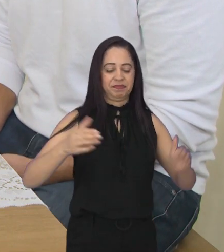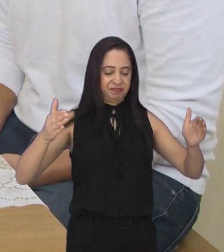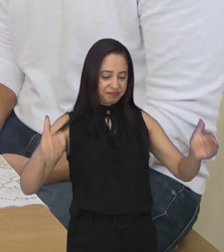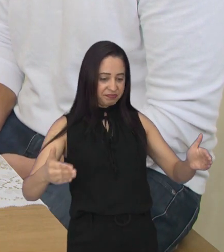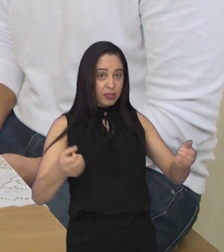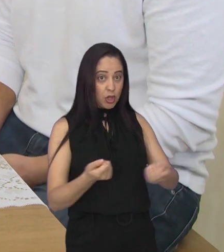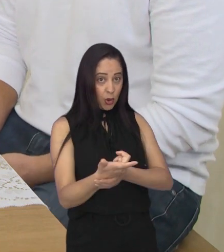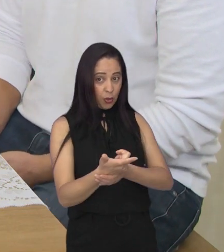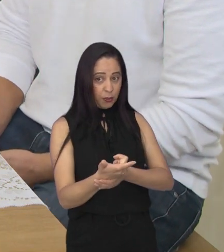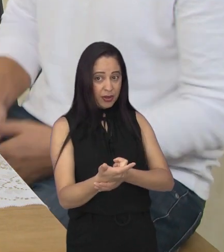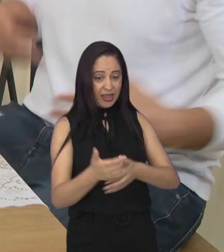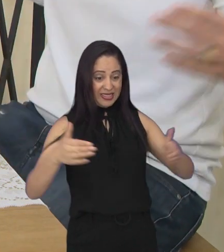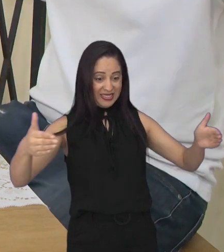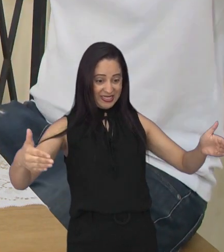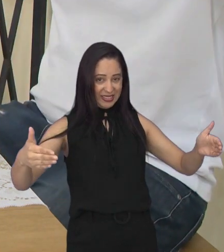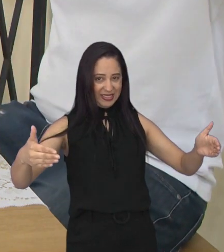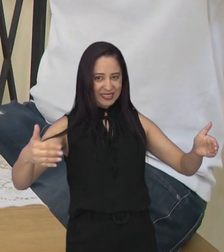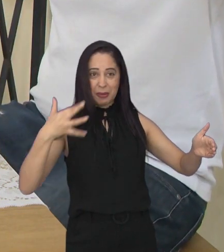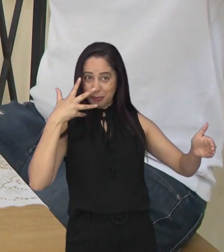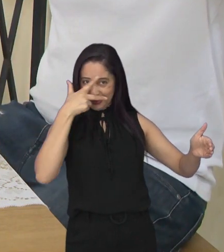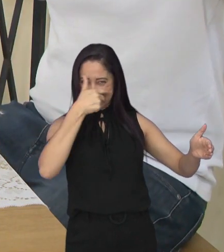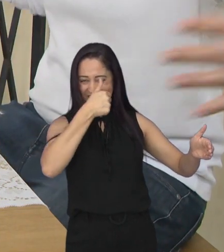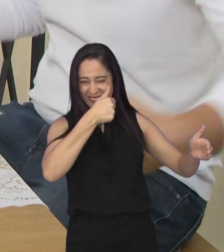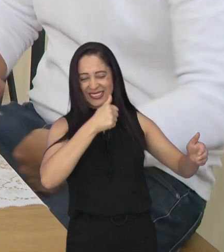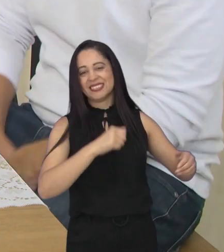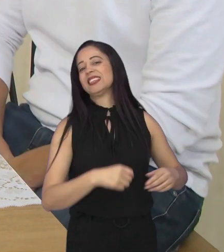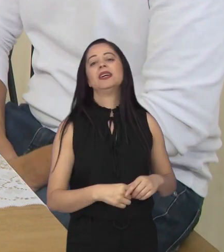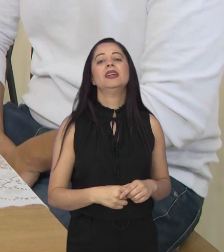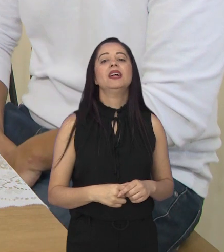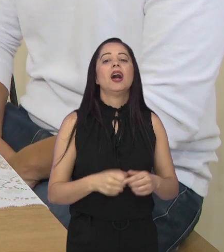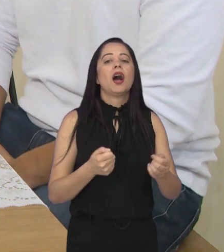piquenique. Compramos uma cesta grande,